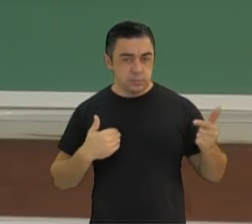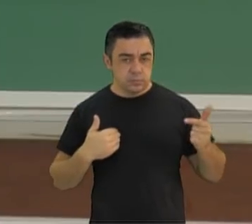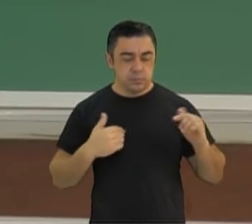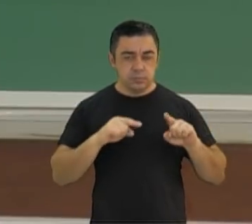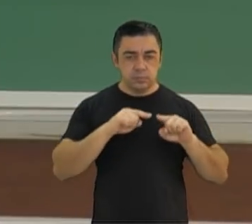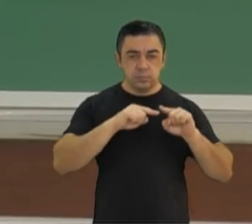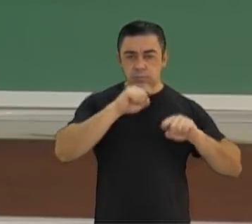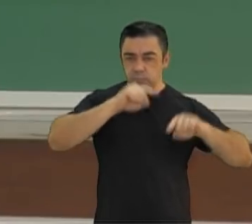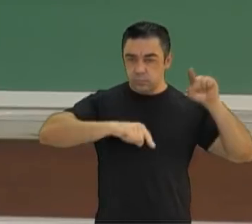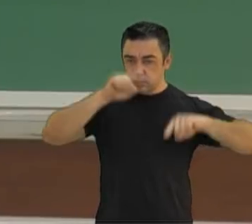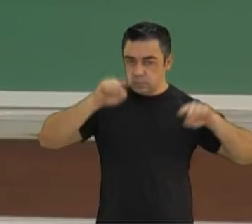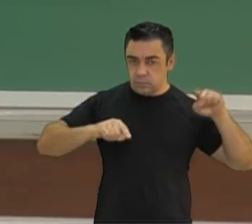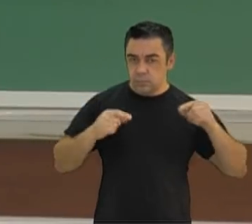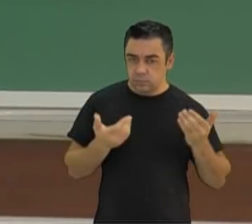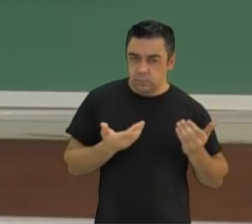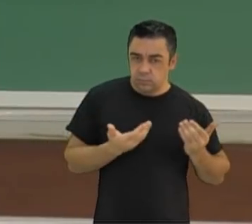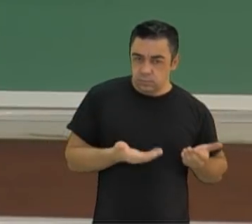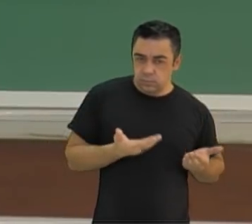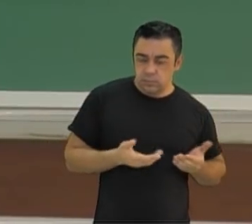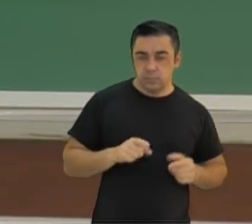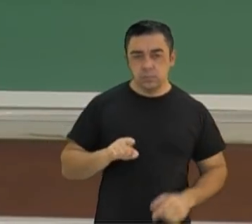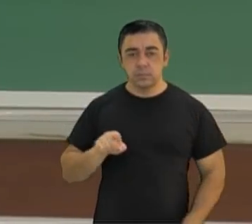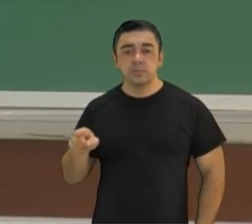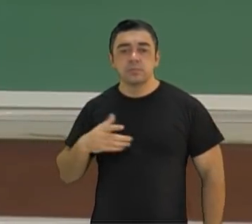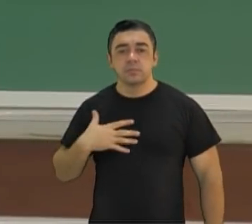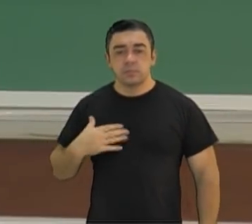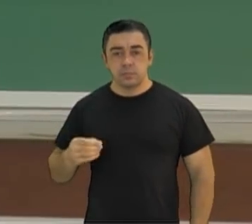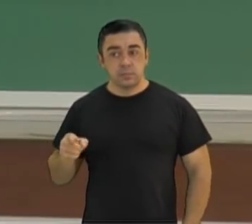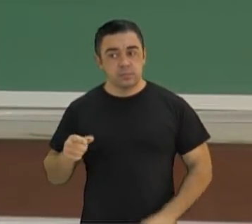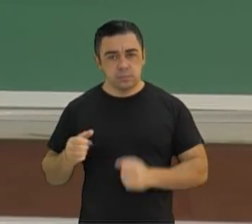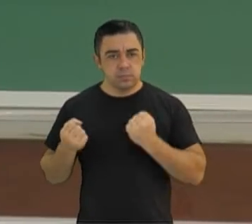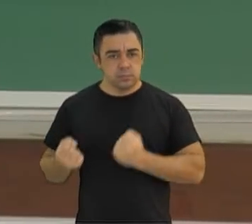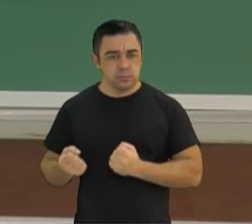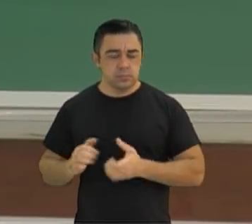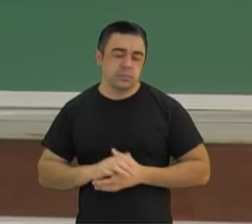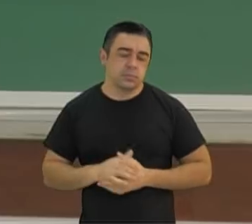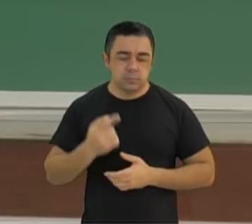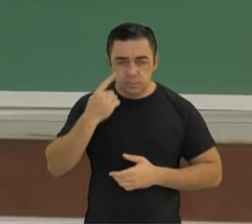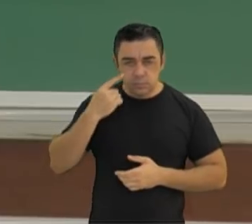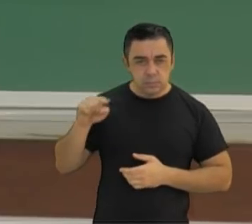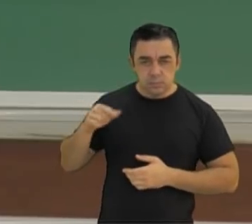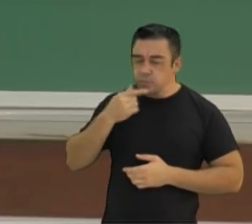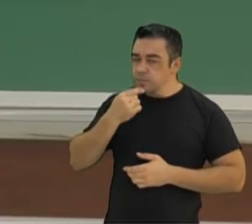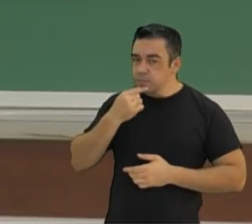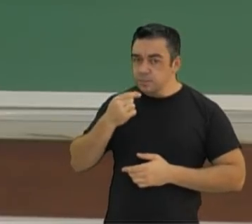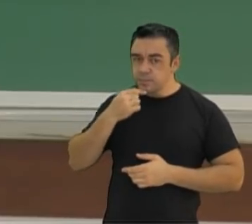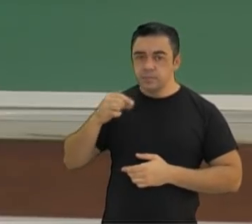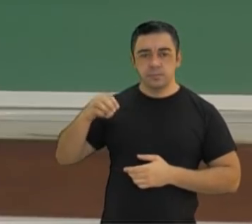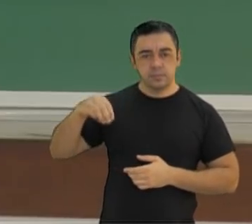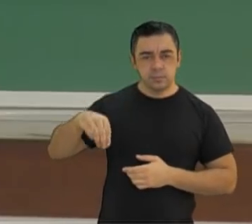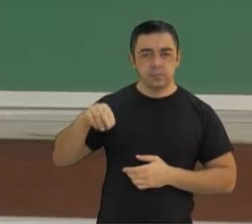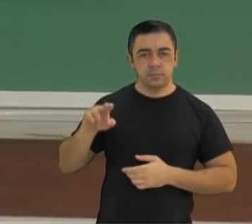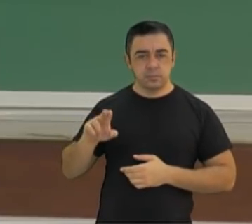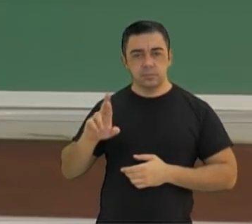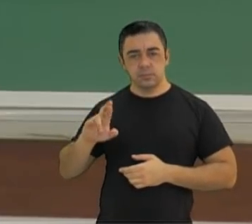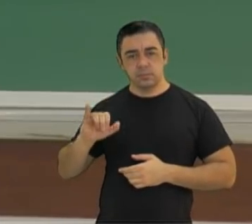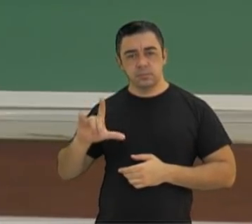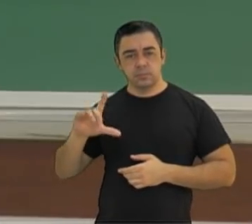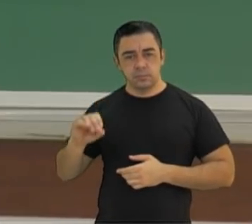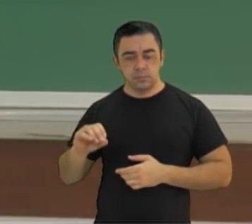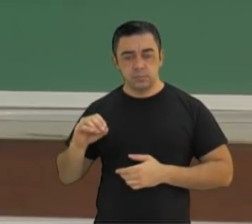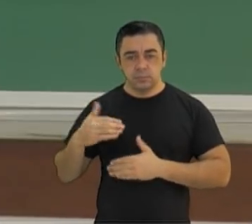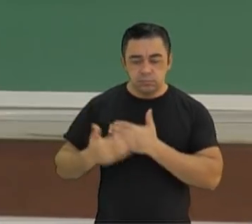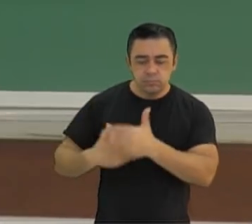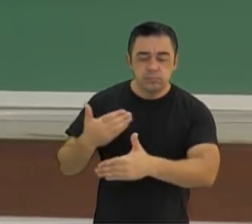nível, muito menos severo que o do Murilo. E aí, então, a gente vê como que o Murilo se desenvolveu ao longo de